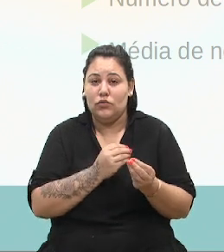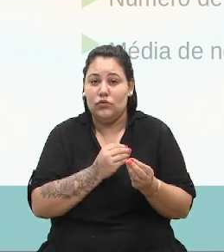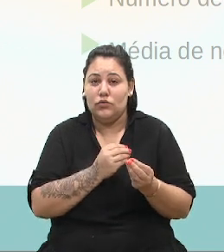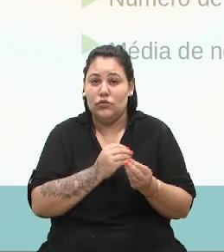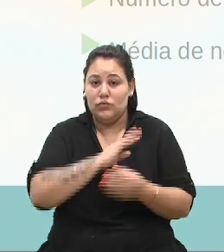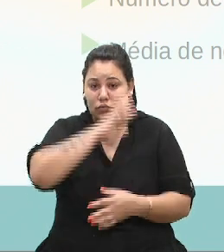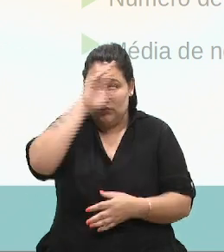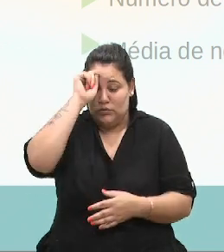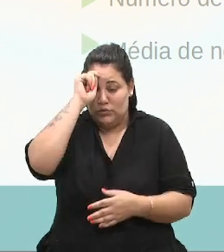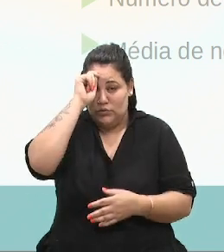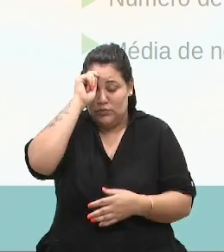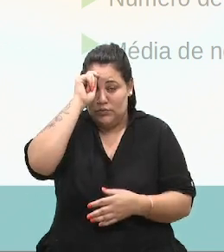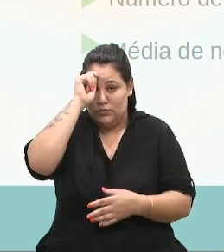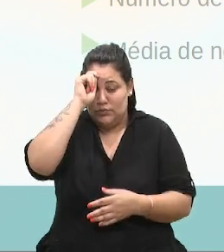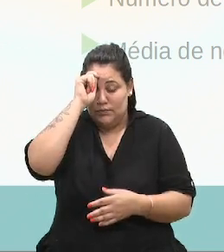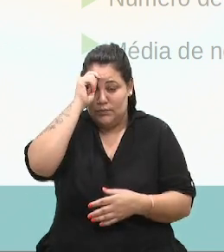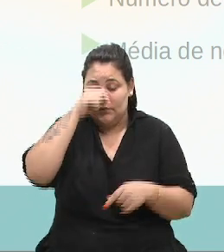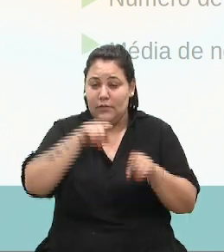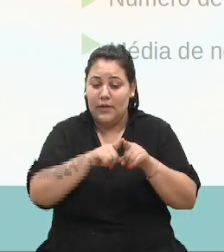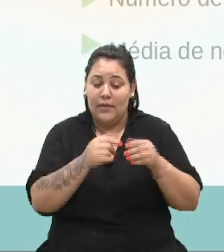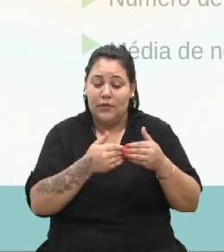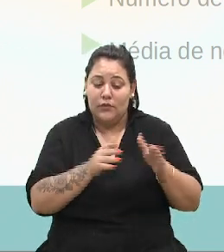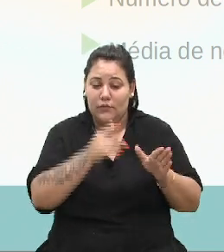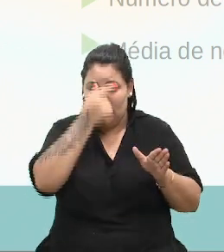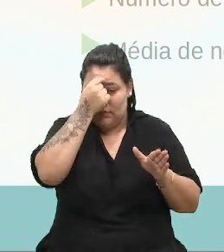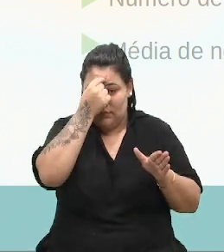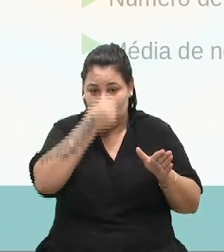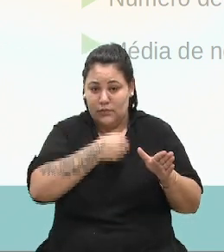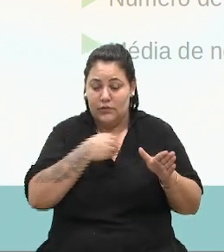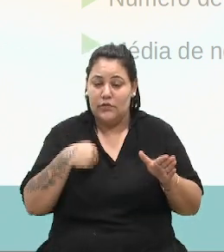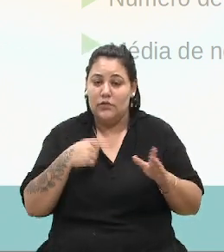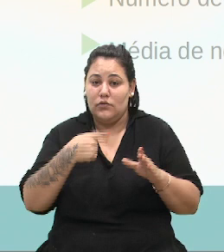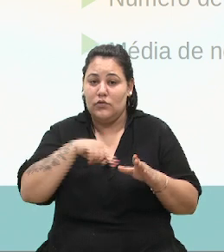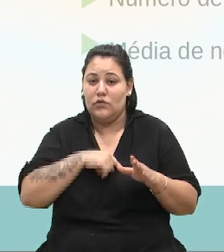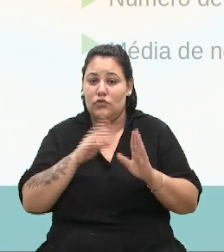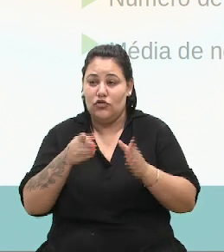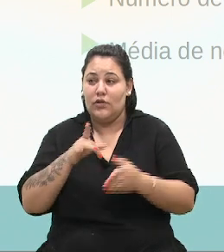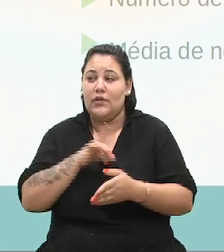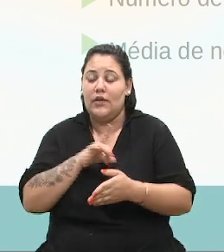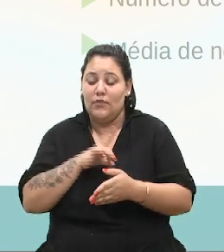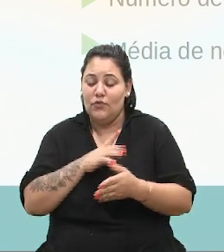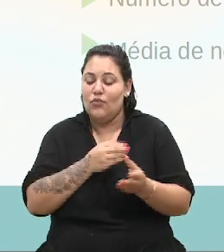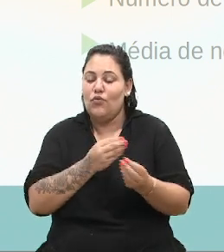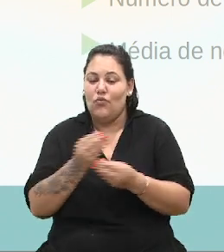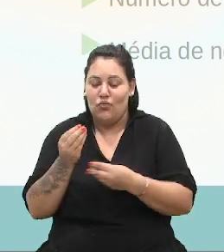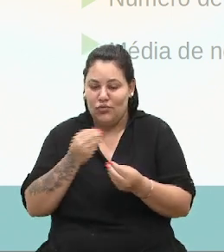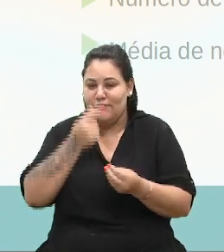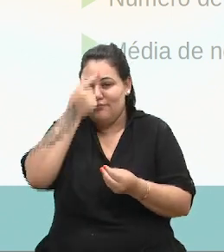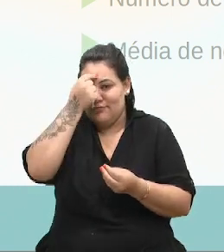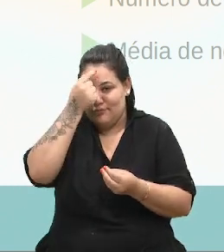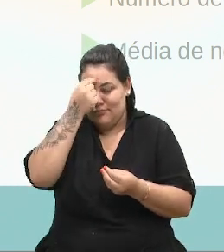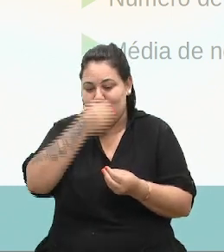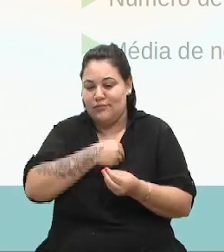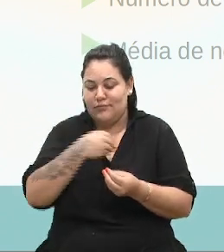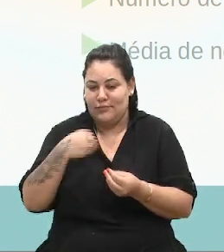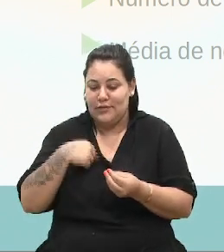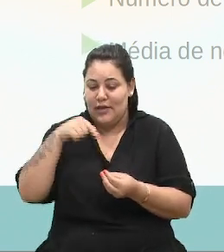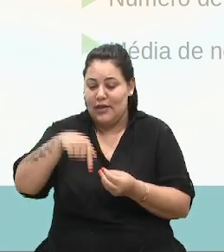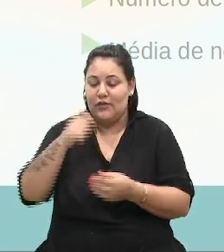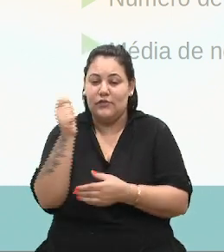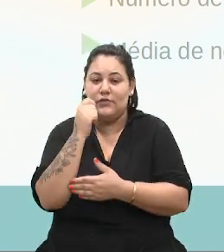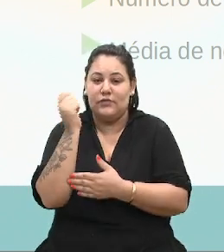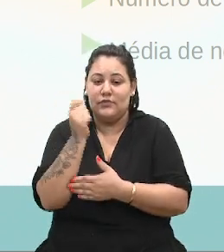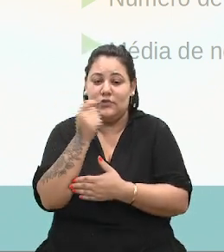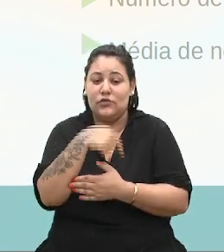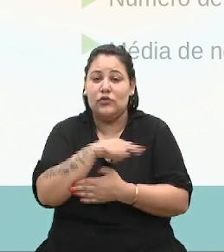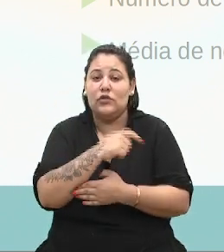novas faculdades de medicina. Nós já temos faculdades de medicina suficientes no Estado do Rio Grande do Sul. Nós precisamos o